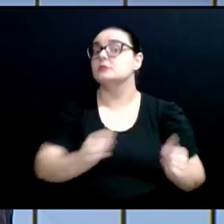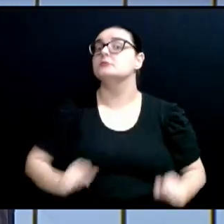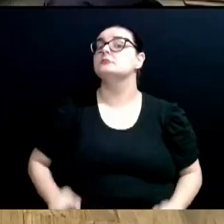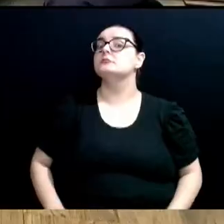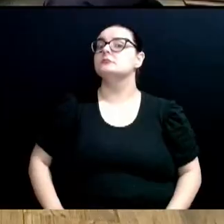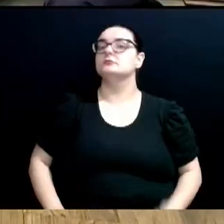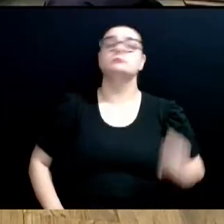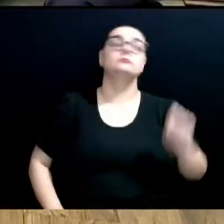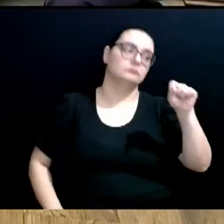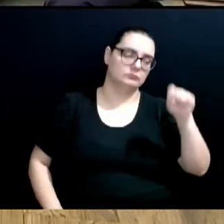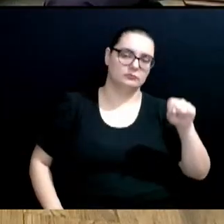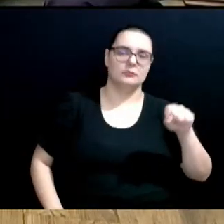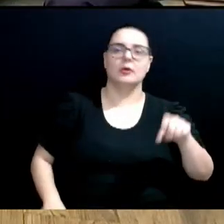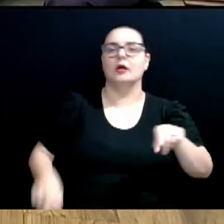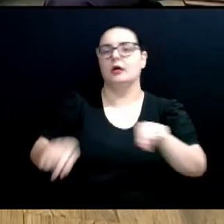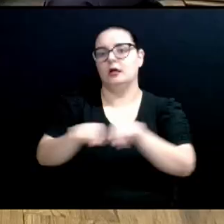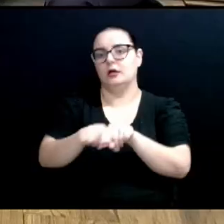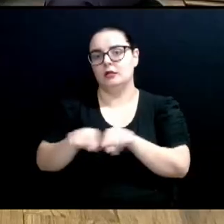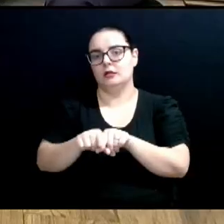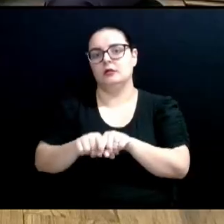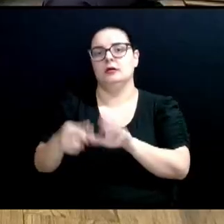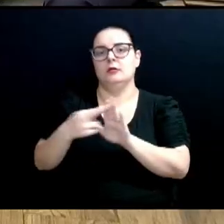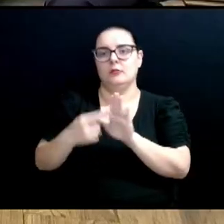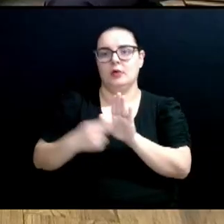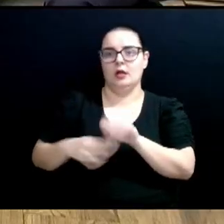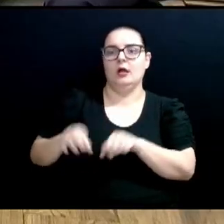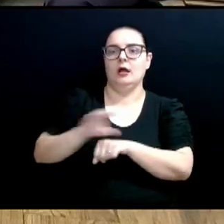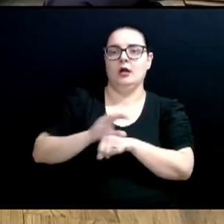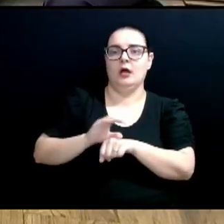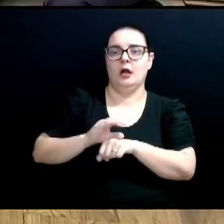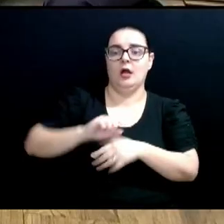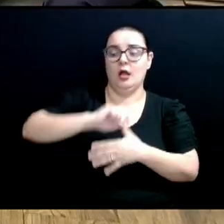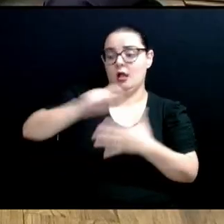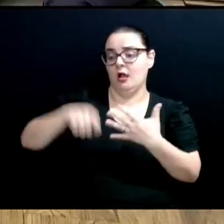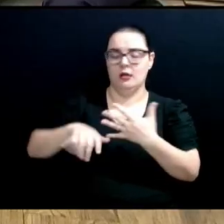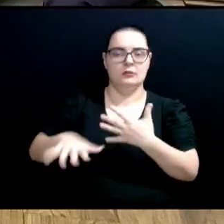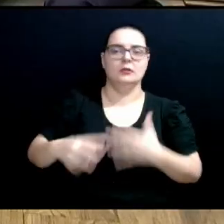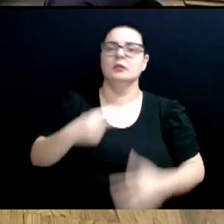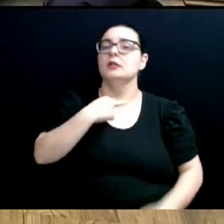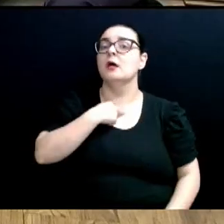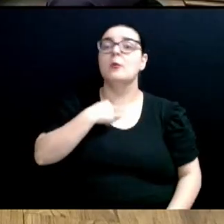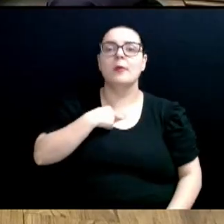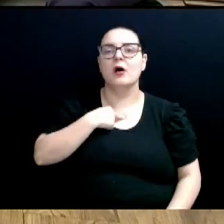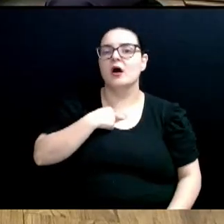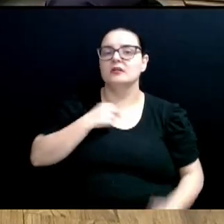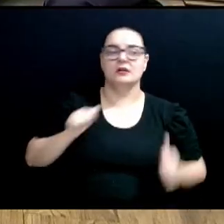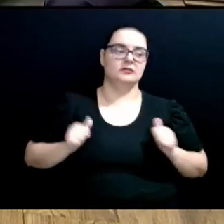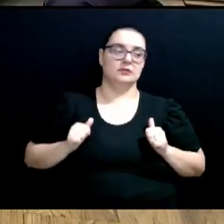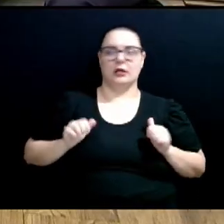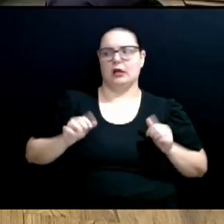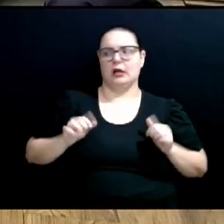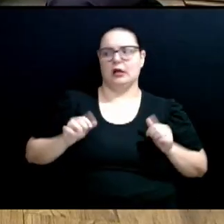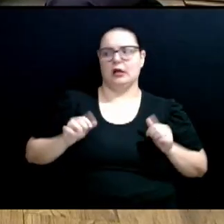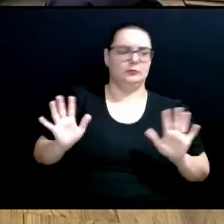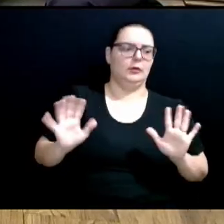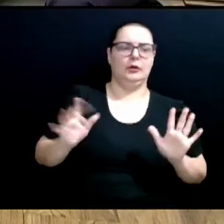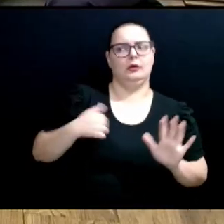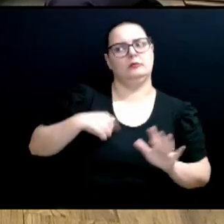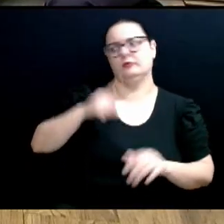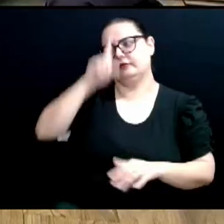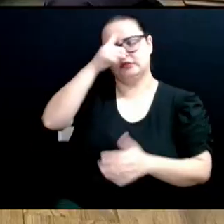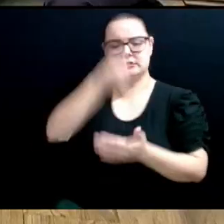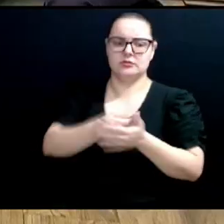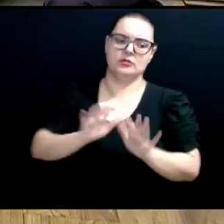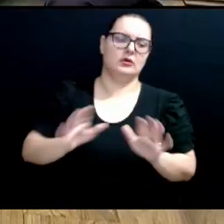também há uma regra constitucional que diz que a jurisdição não pode deixar de decidir. Não pode falar, eu não vou decidir, volta outro